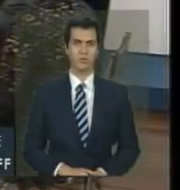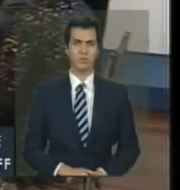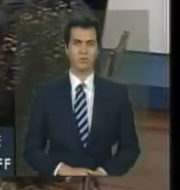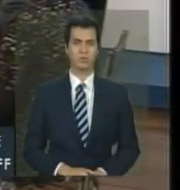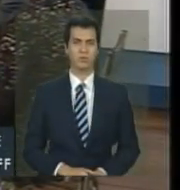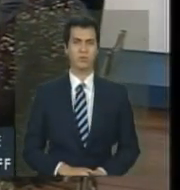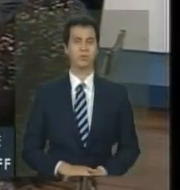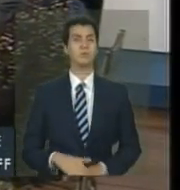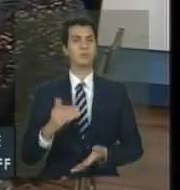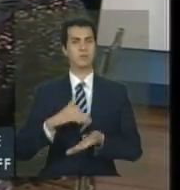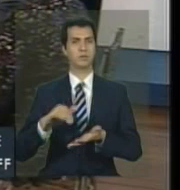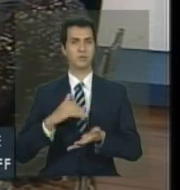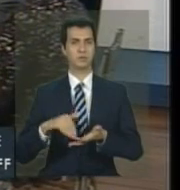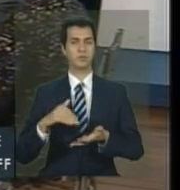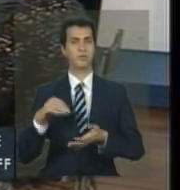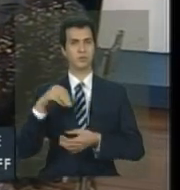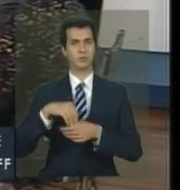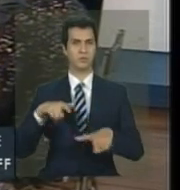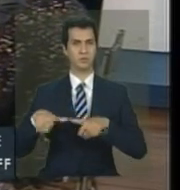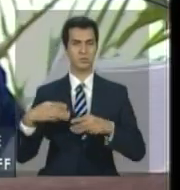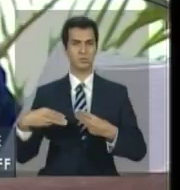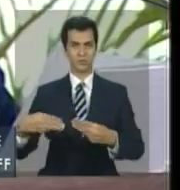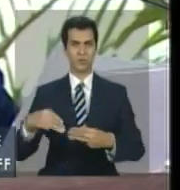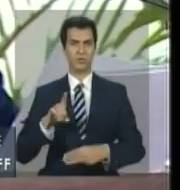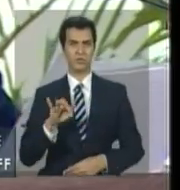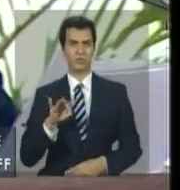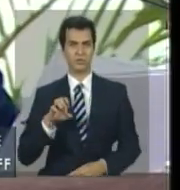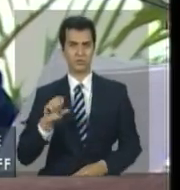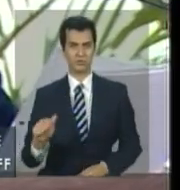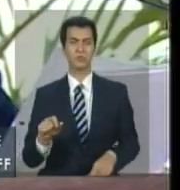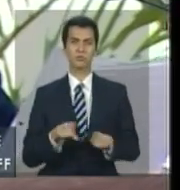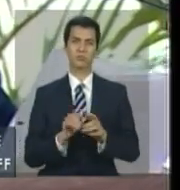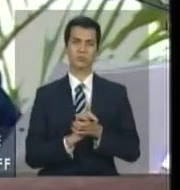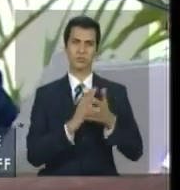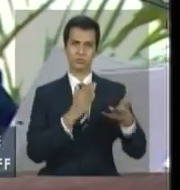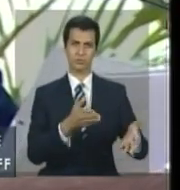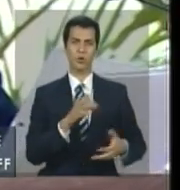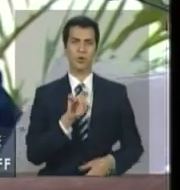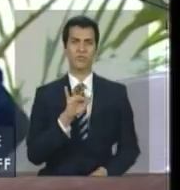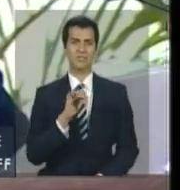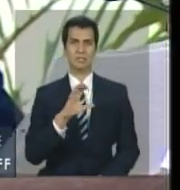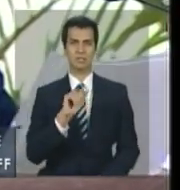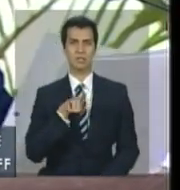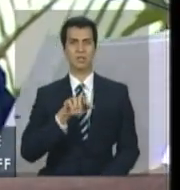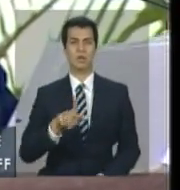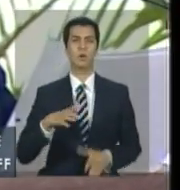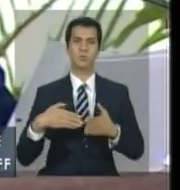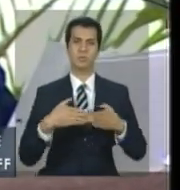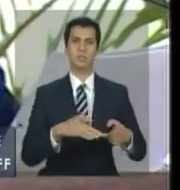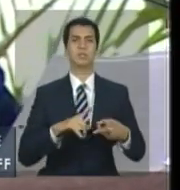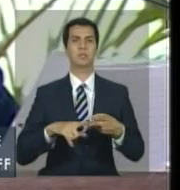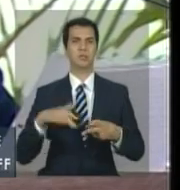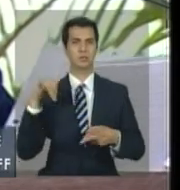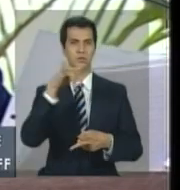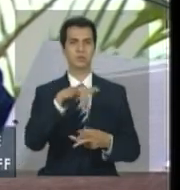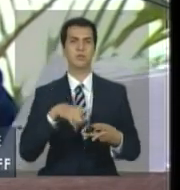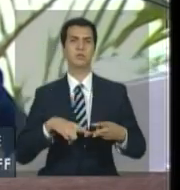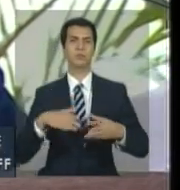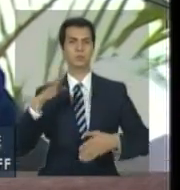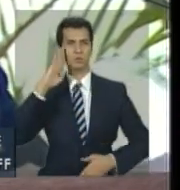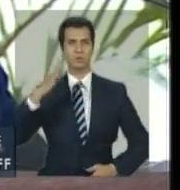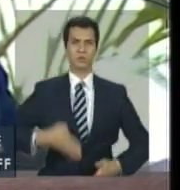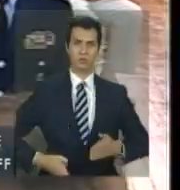senhores secretários do Ministério da Defesa. Excelentíssimos senhores oficiais-generais da Marinha, do Exército e da